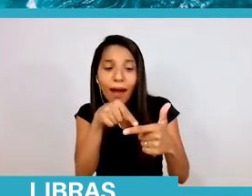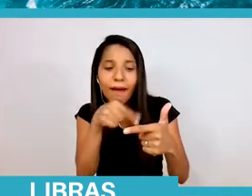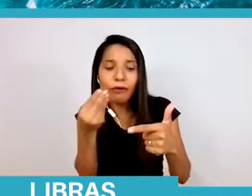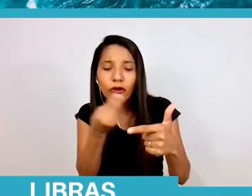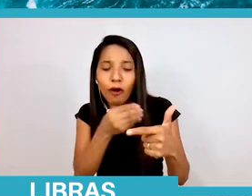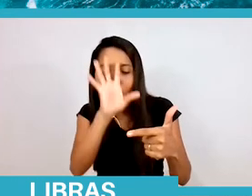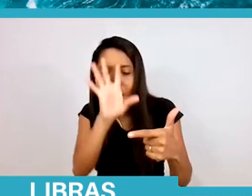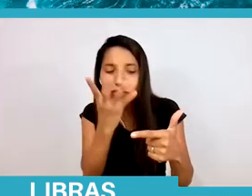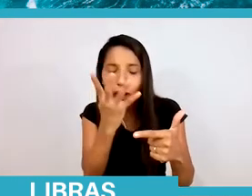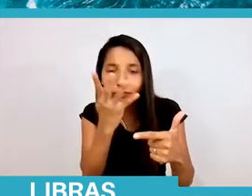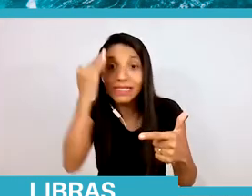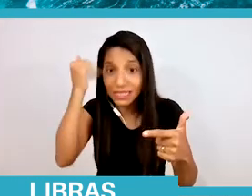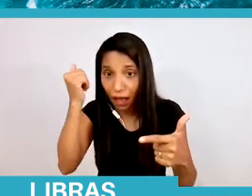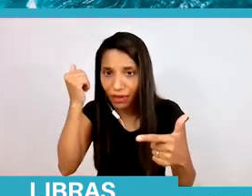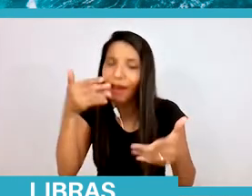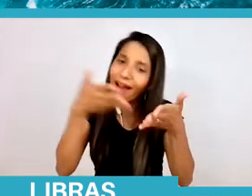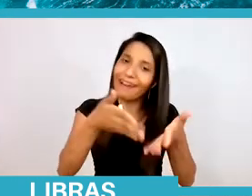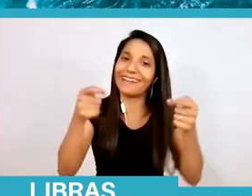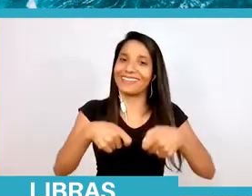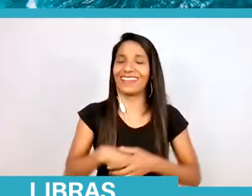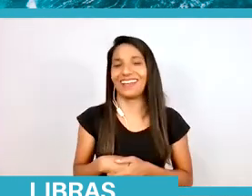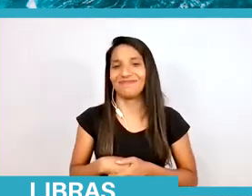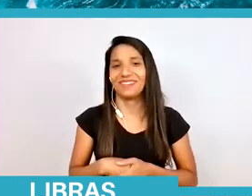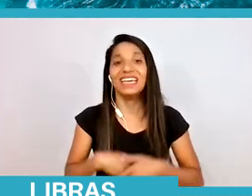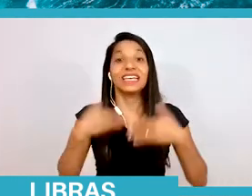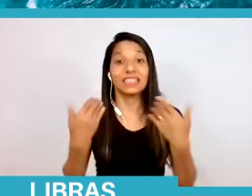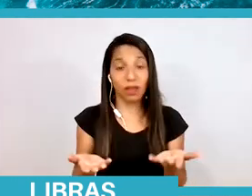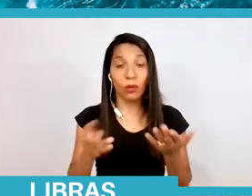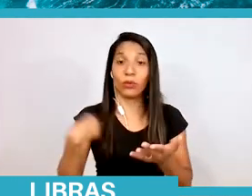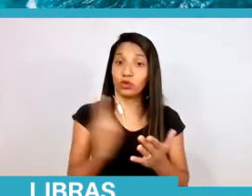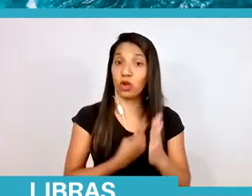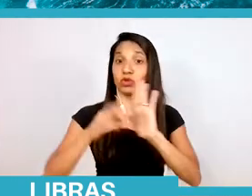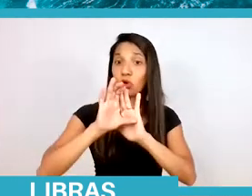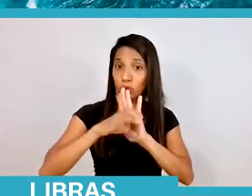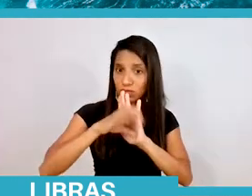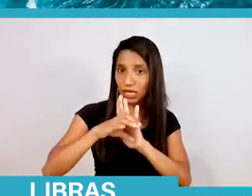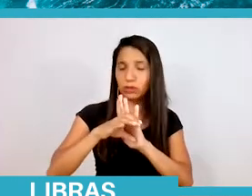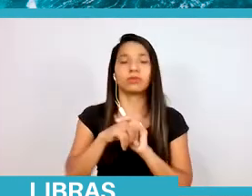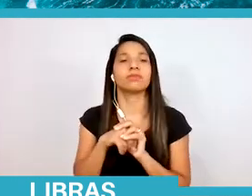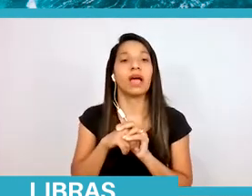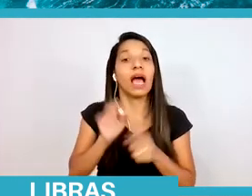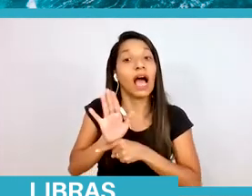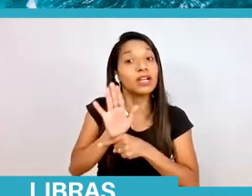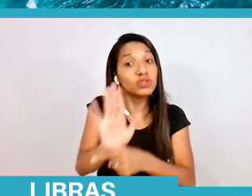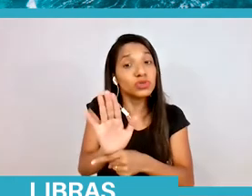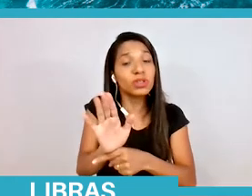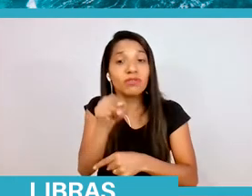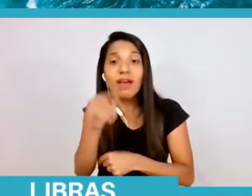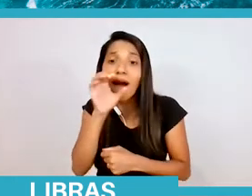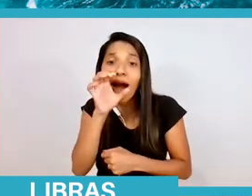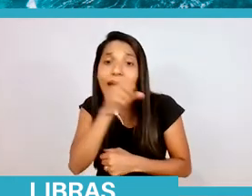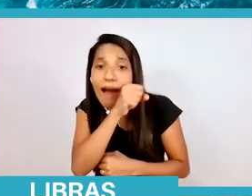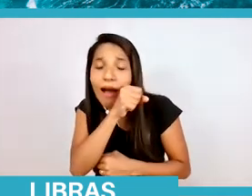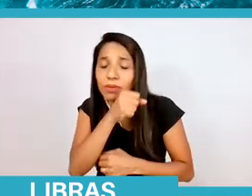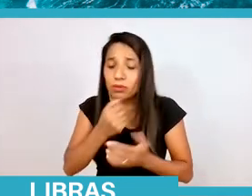empreender a curto prazo sem ter toda essa estrutura de recursos pronta para você começar a dar